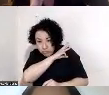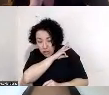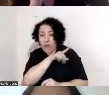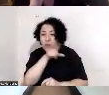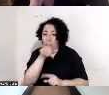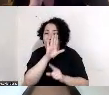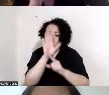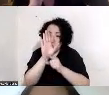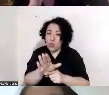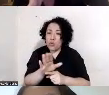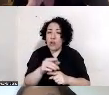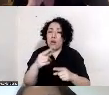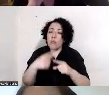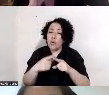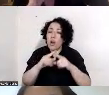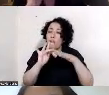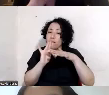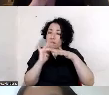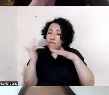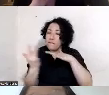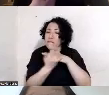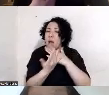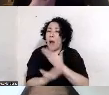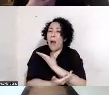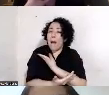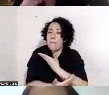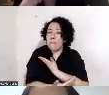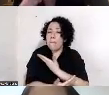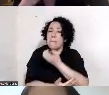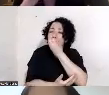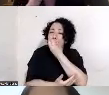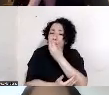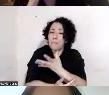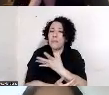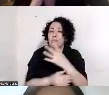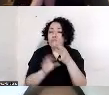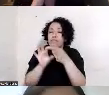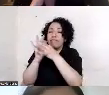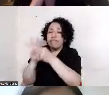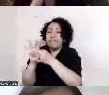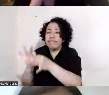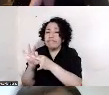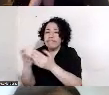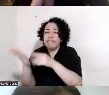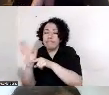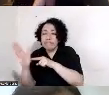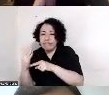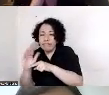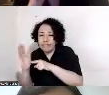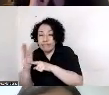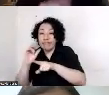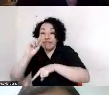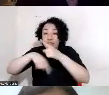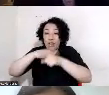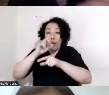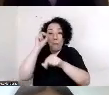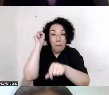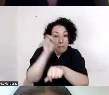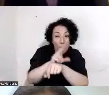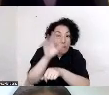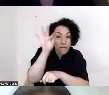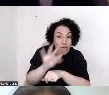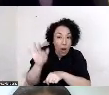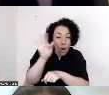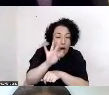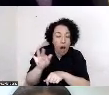online, porque isso pode fazer com que eles sejam bem-sucedidos na faculdade. So all of the students were